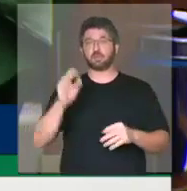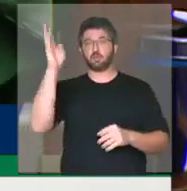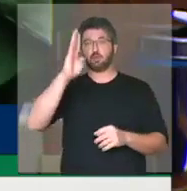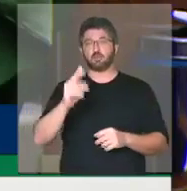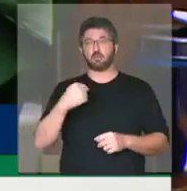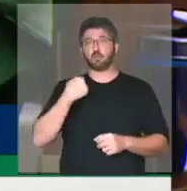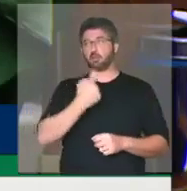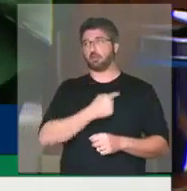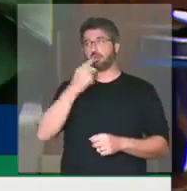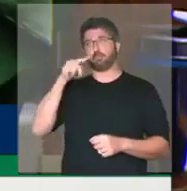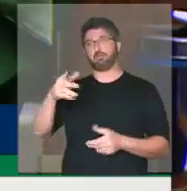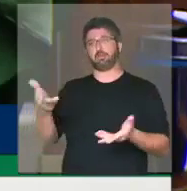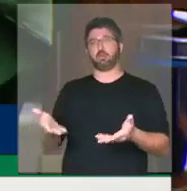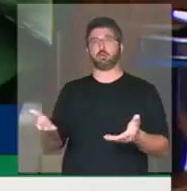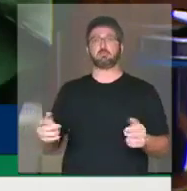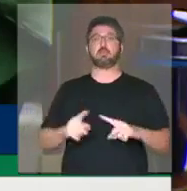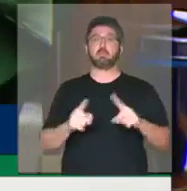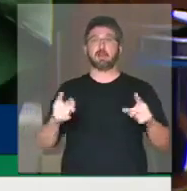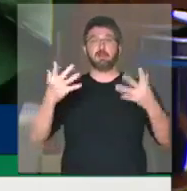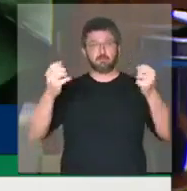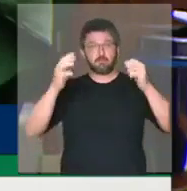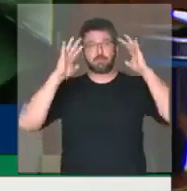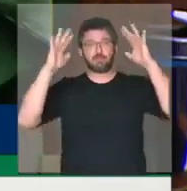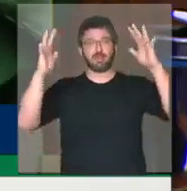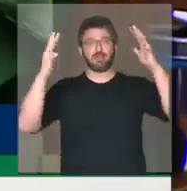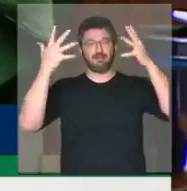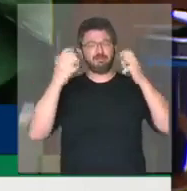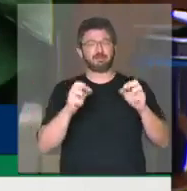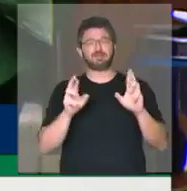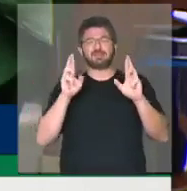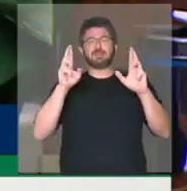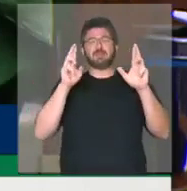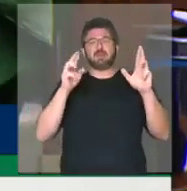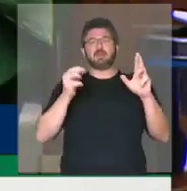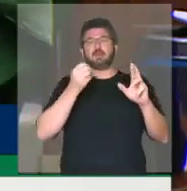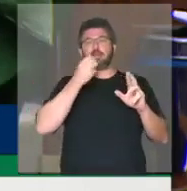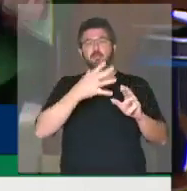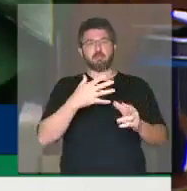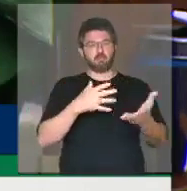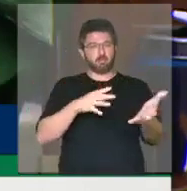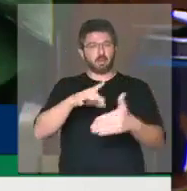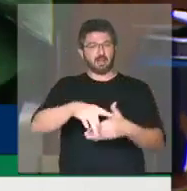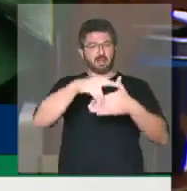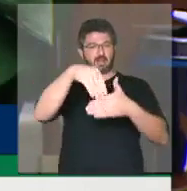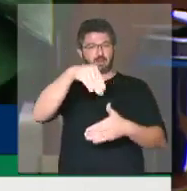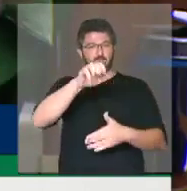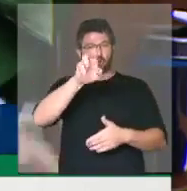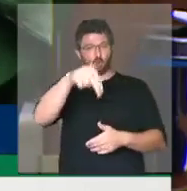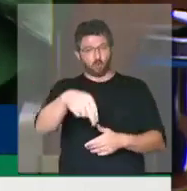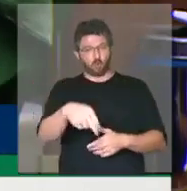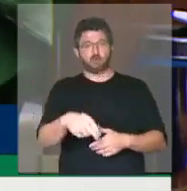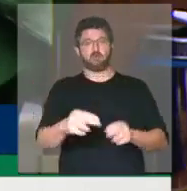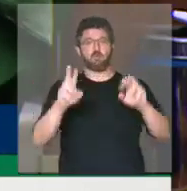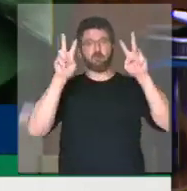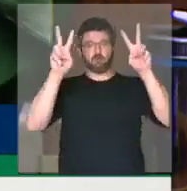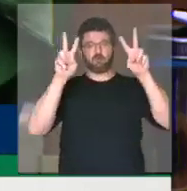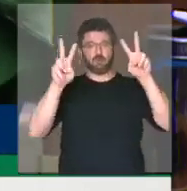que estamos assistindo, mas vamos sonhar, vamos ter esperança, sucesso, líder Molon, vive o PSB!